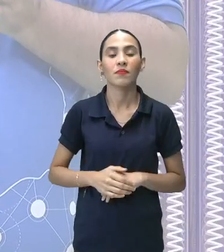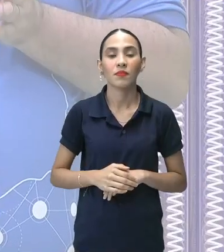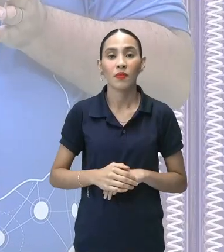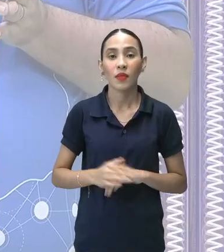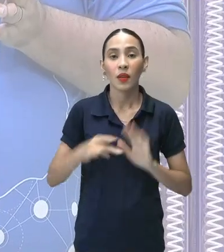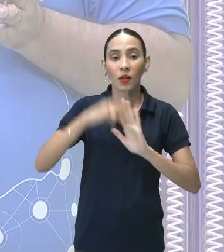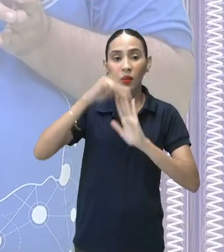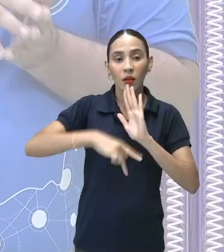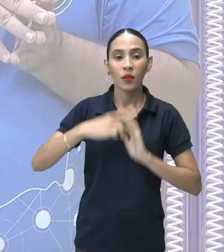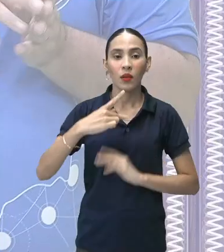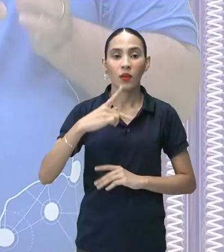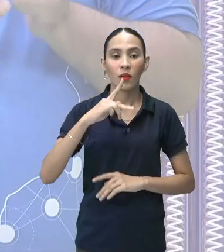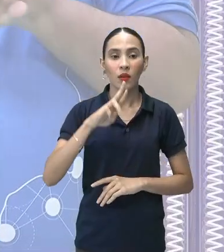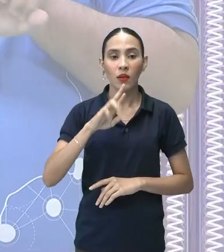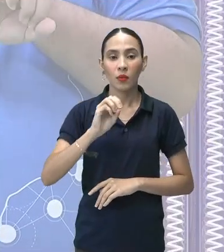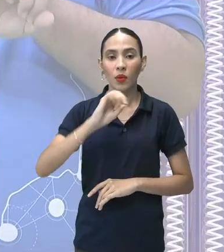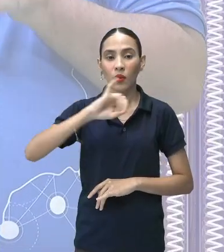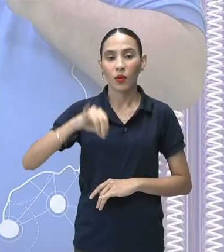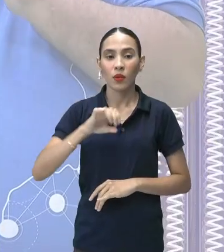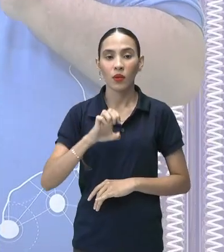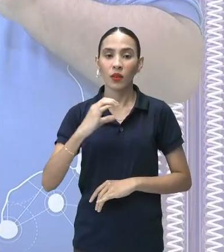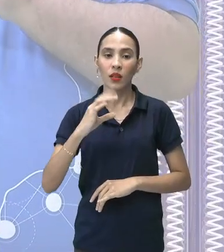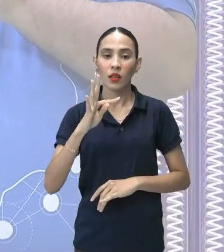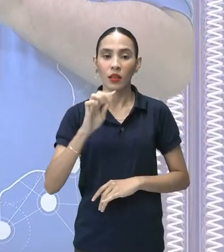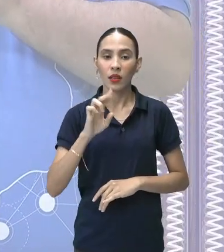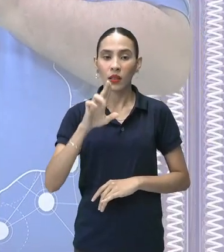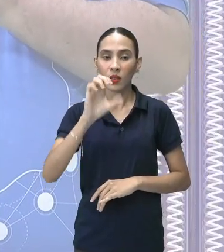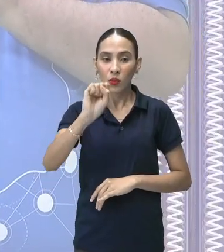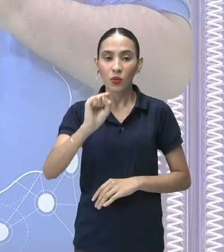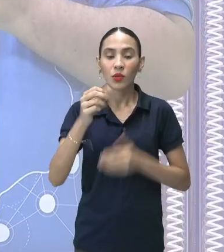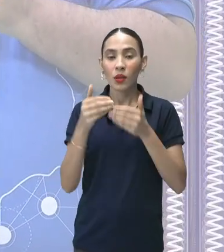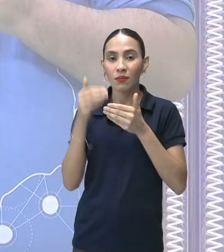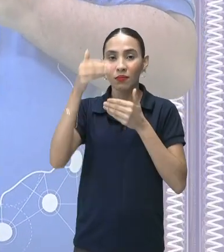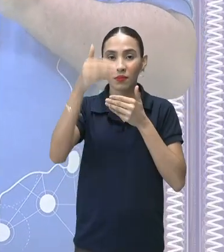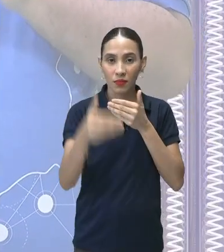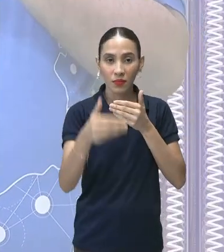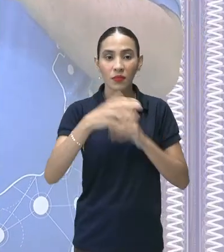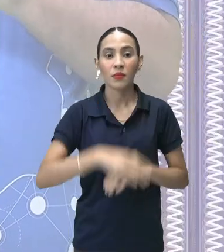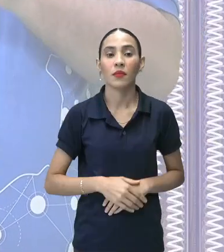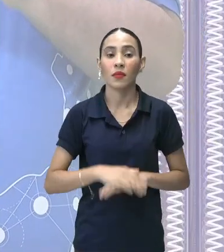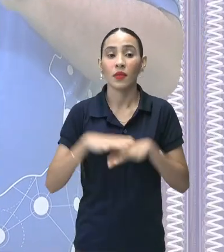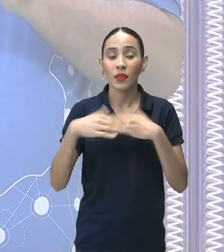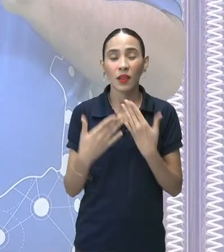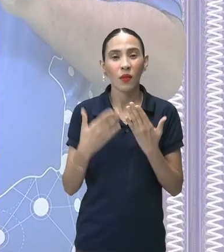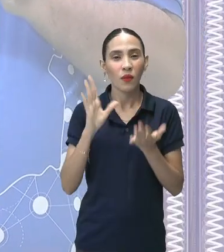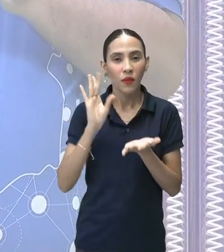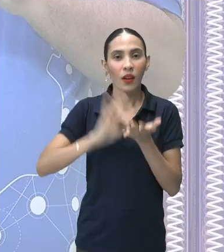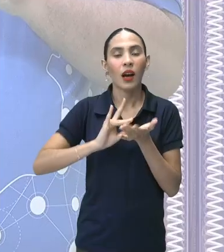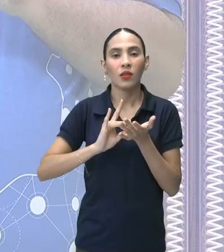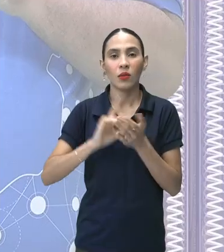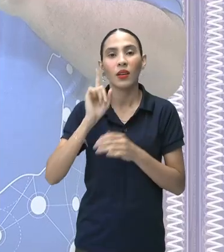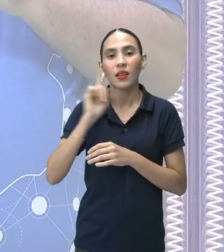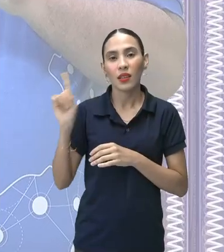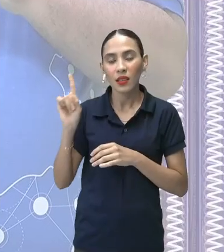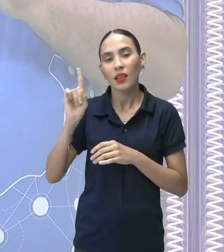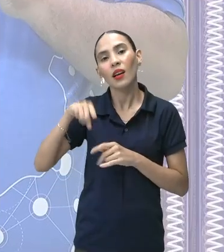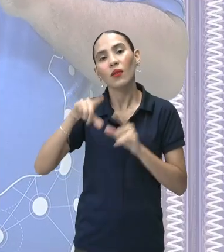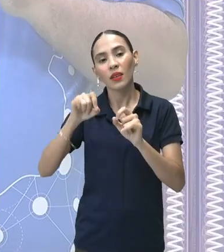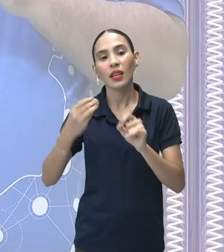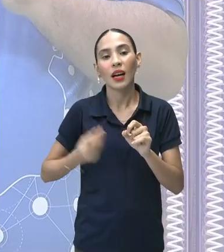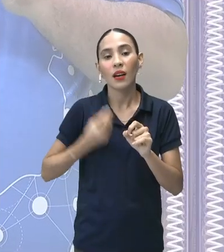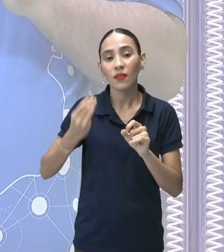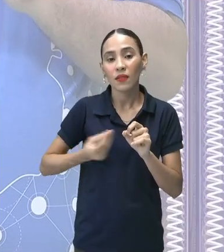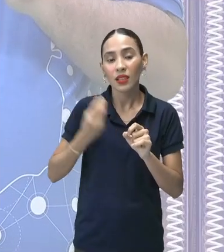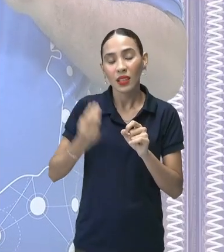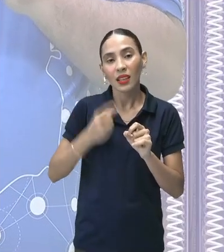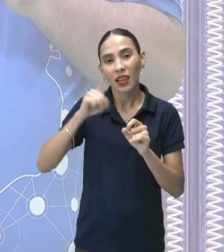do proiectus, que é lançar para frente. E aí, no fundo, a vida,